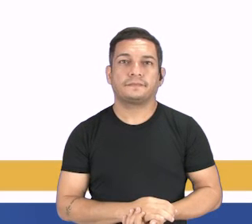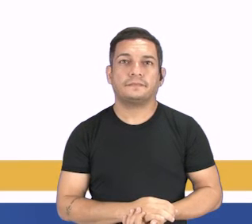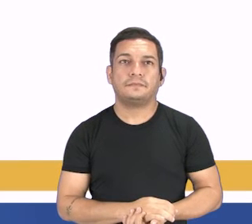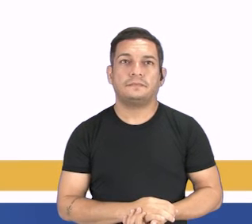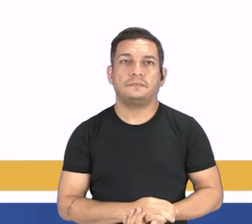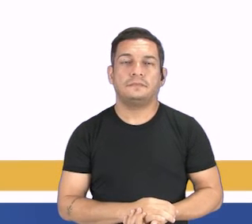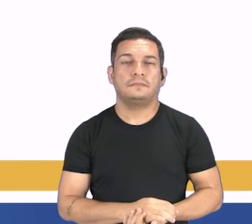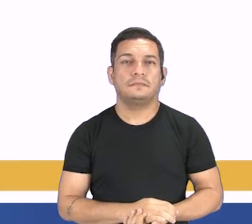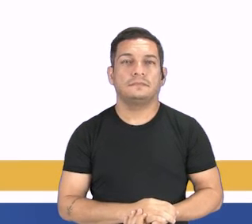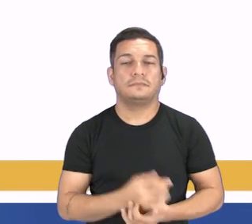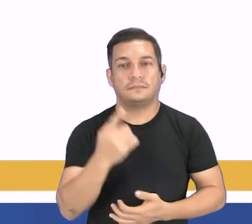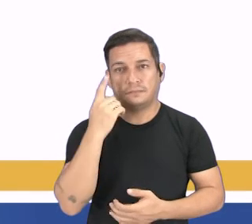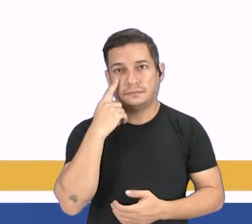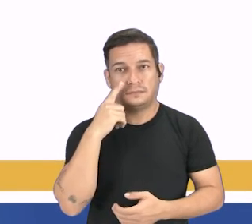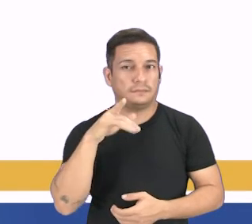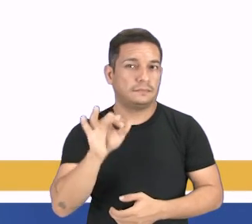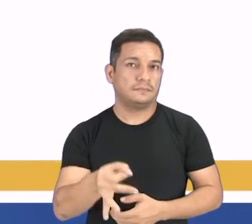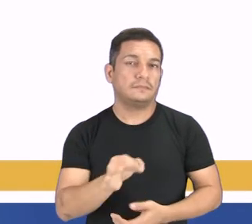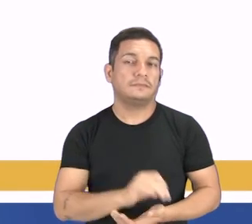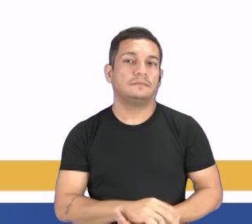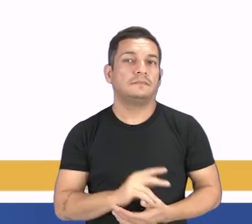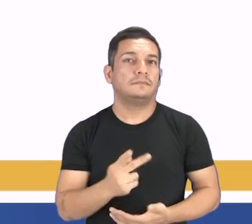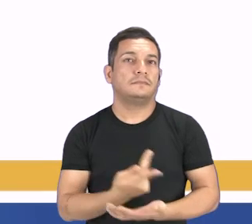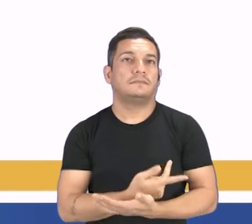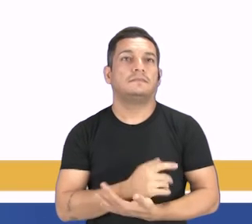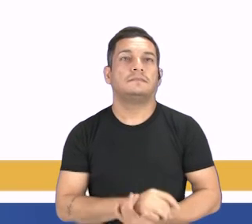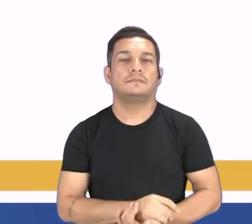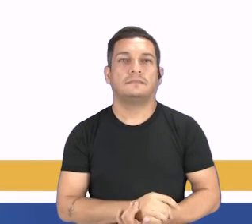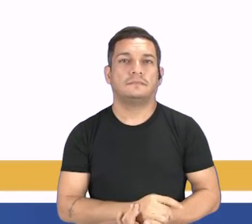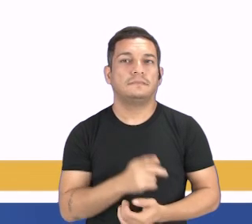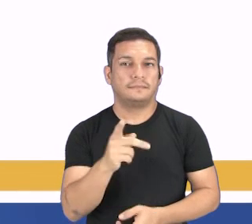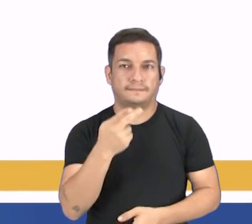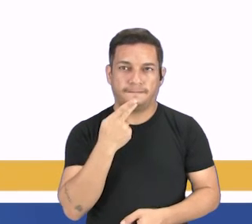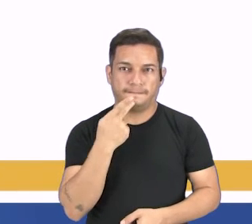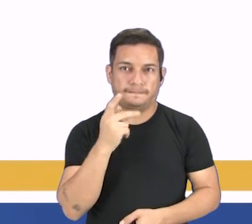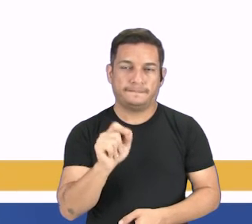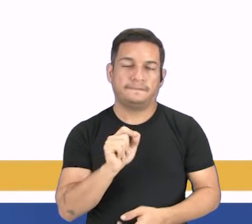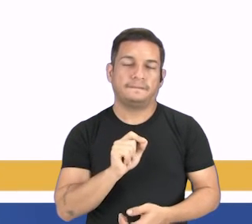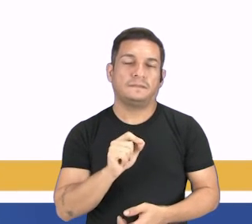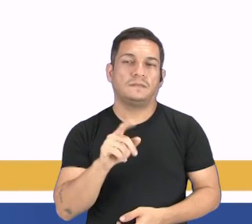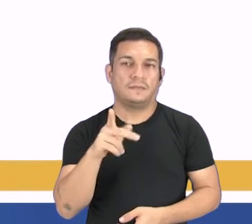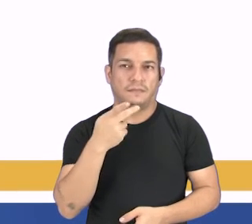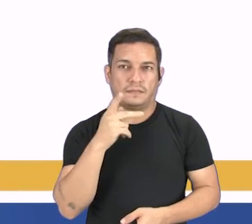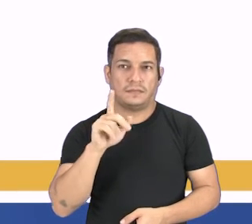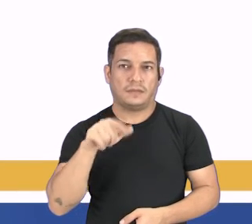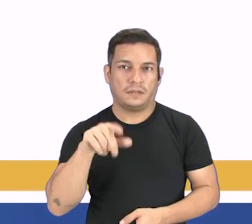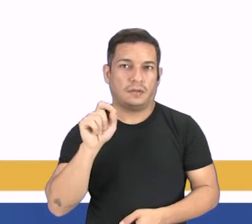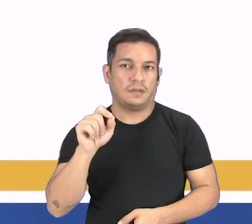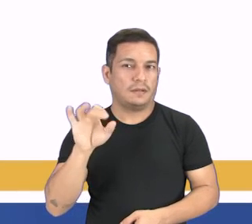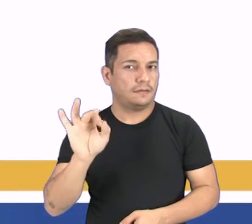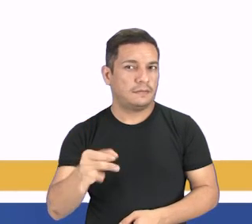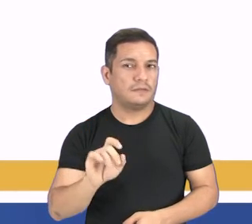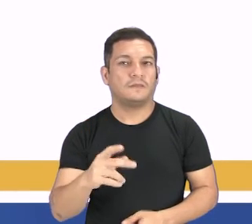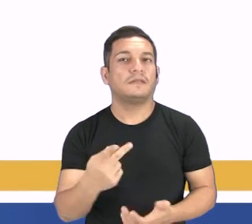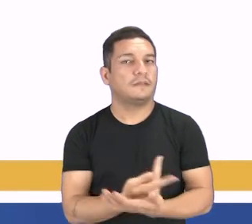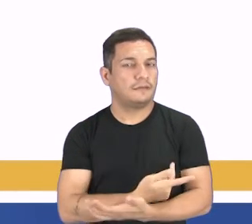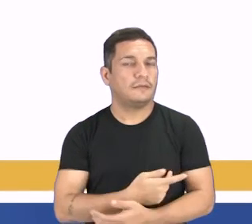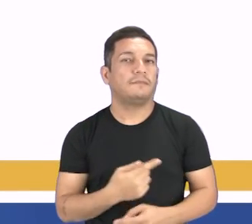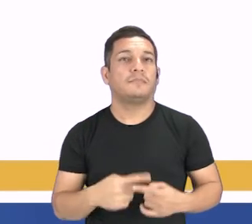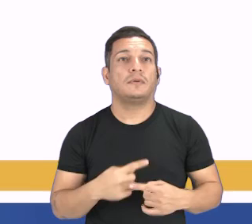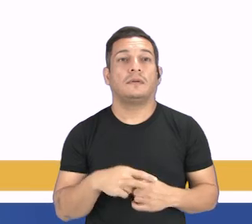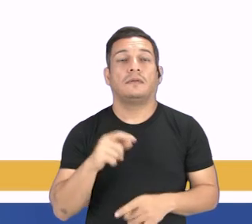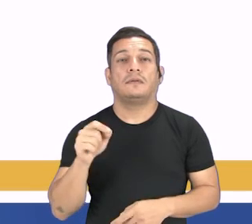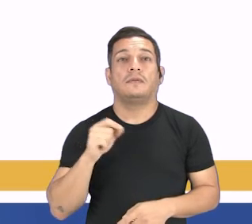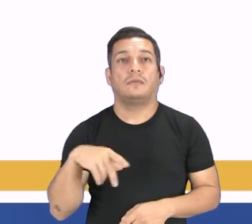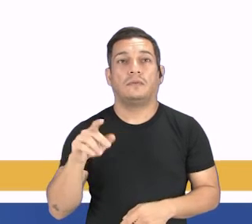Bem, vamos ver se você acertou ou se você errou. Se você disse que estava correta, você errou.